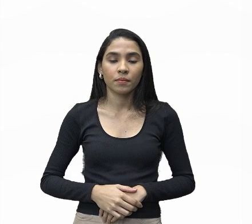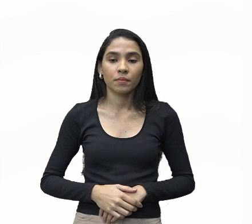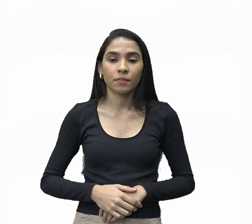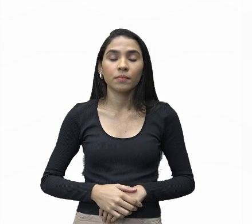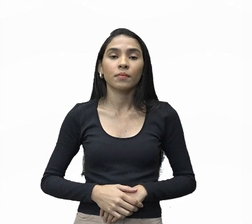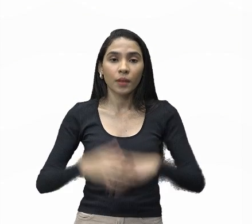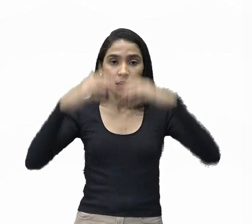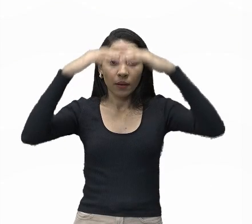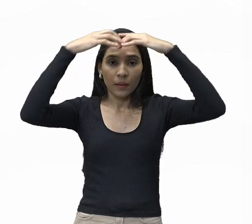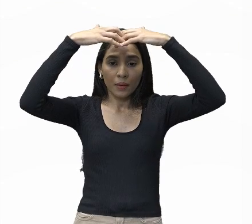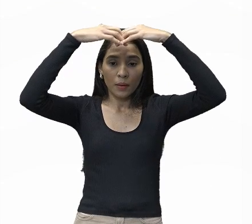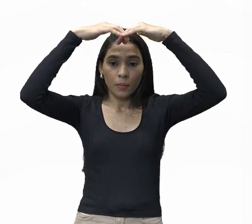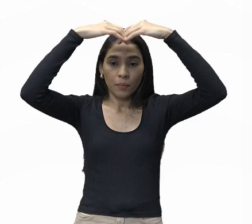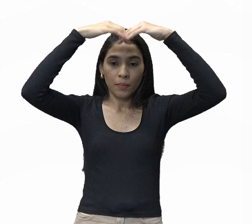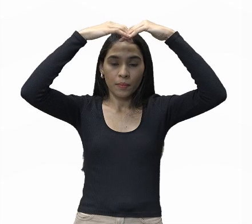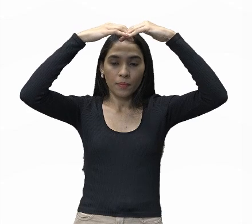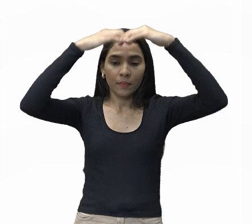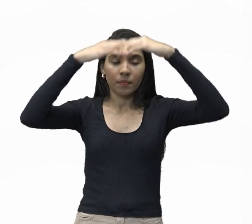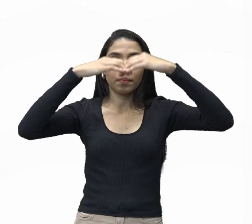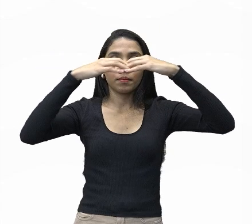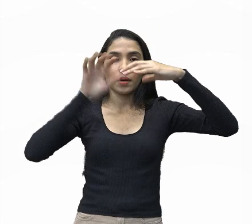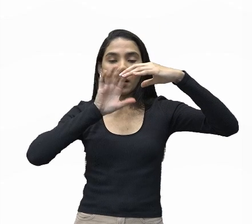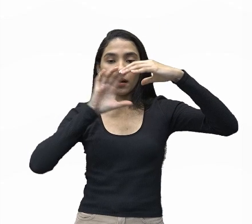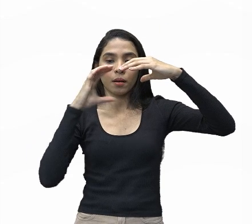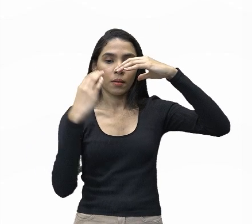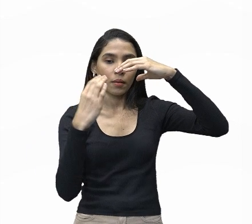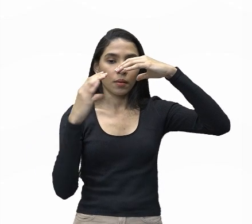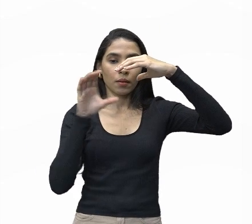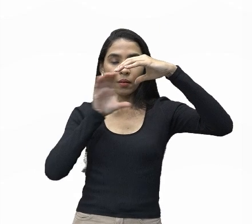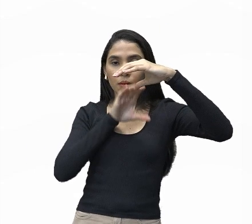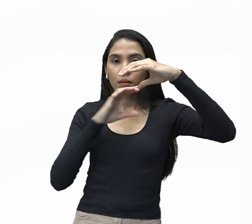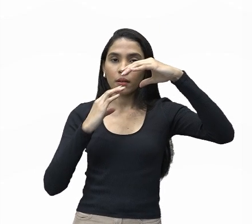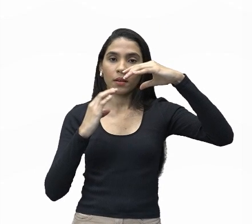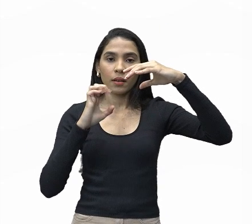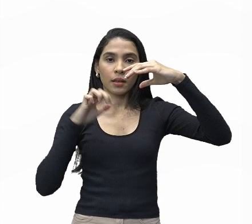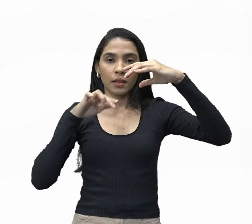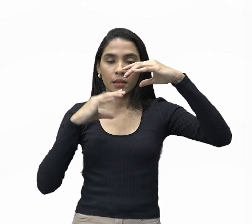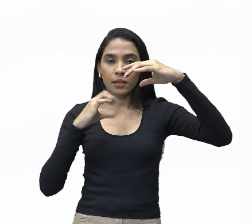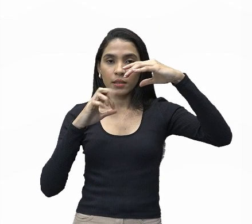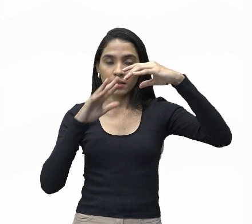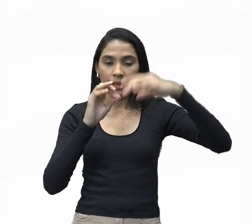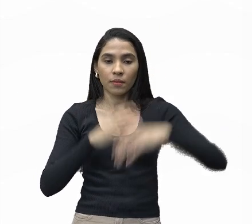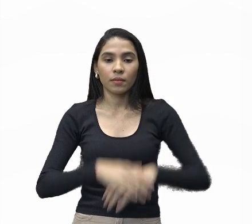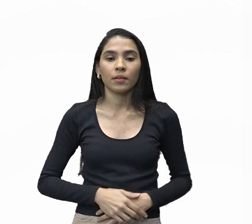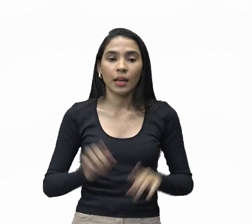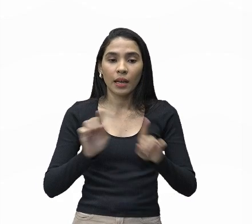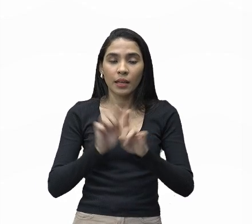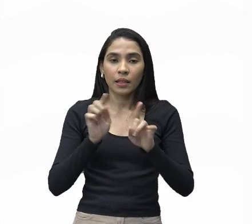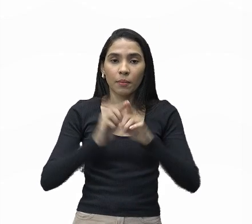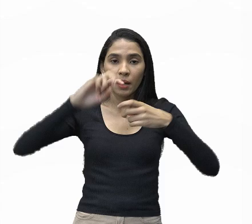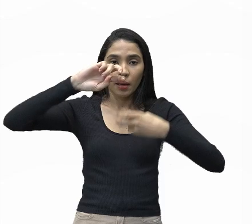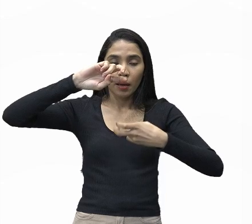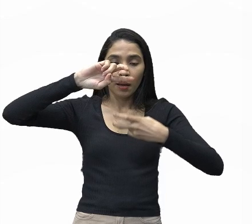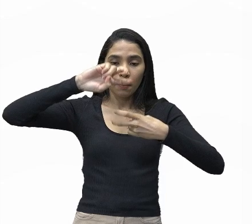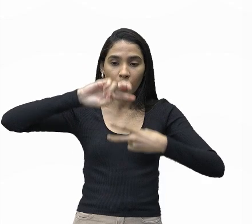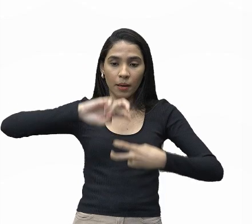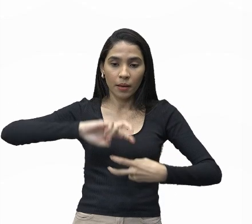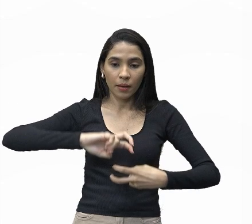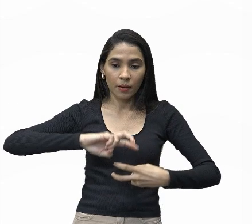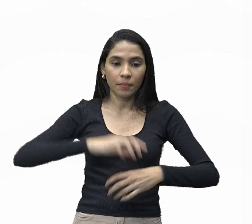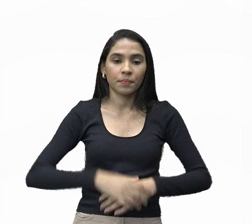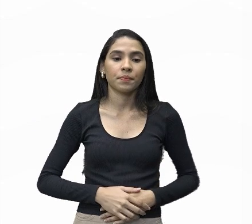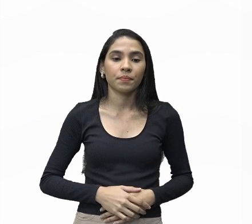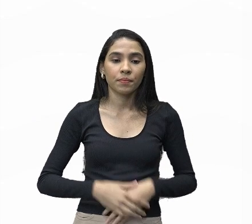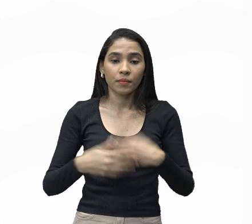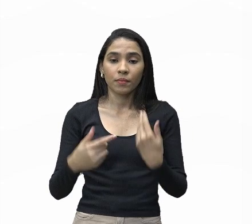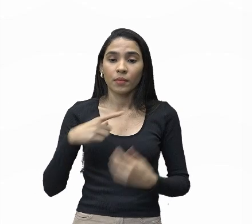localizado no interior do crânio, que é o encéfalo, e no canal vertebral, que é a medula espinal. Então, aqui eu